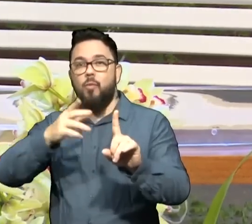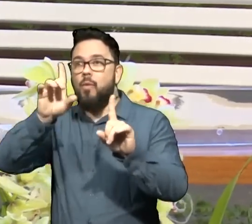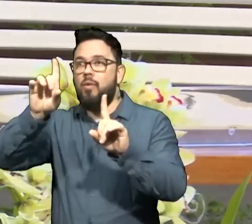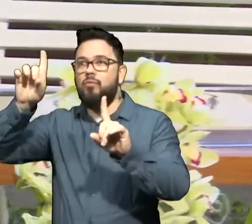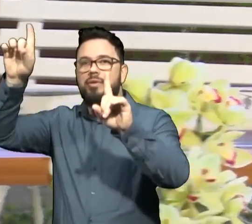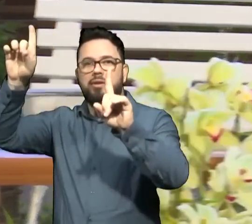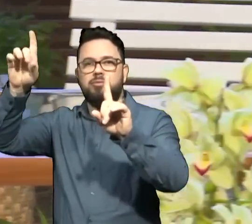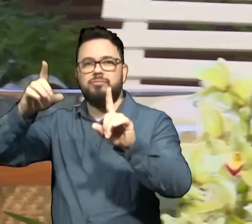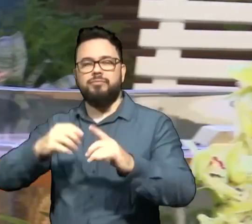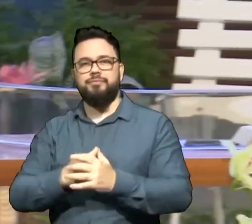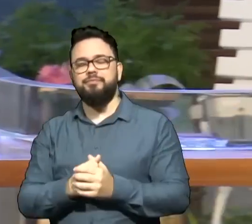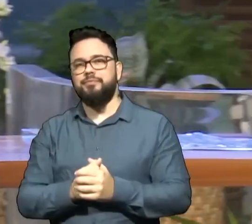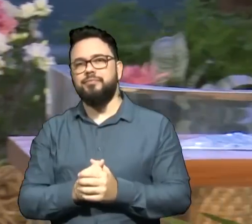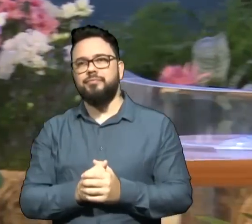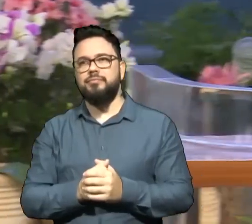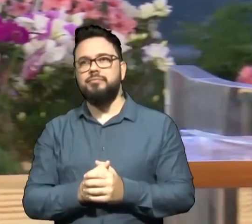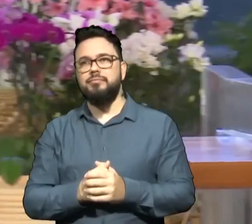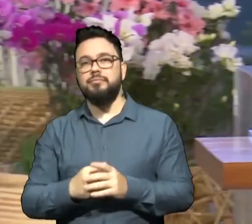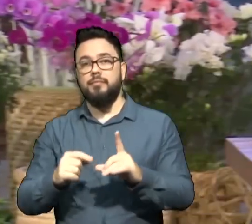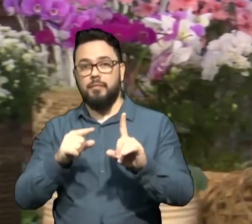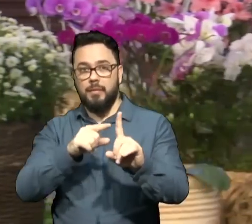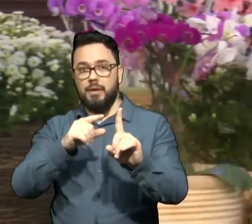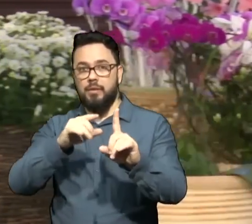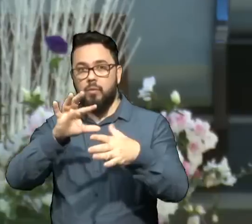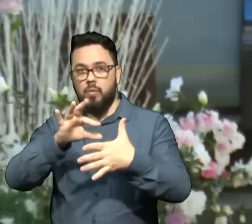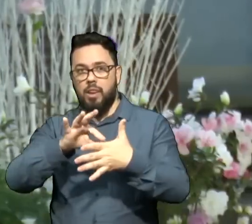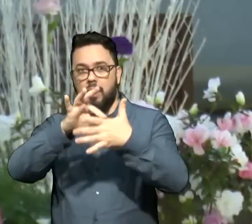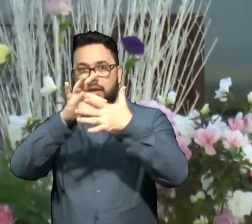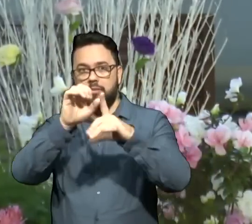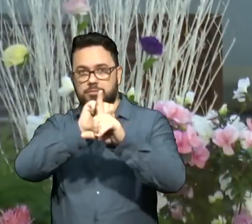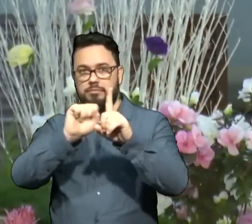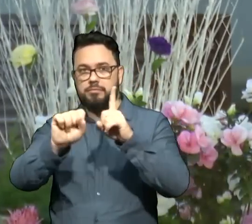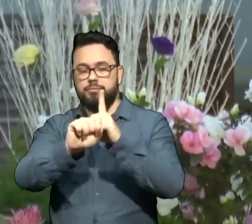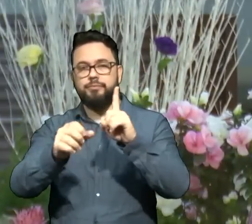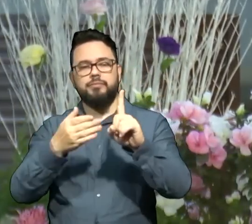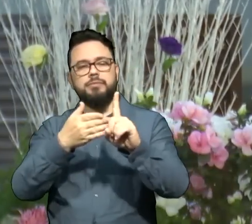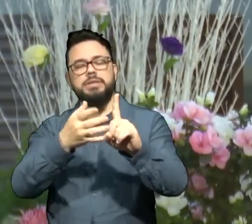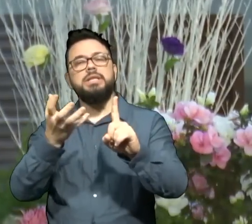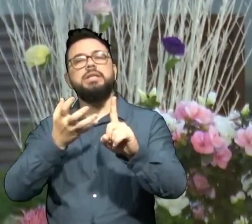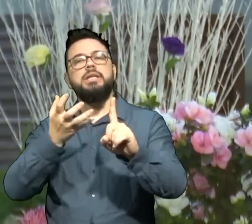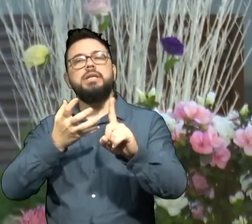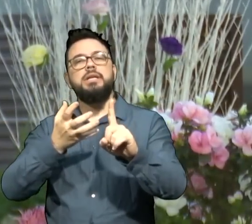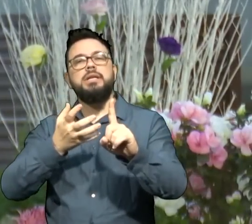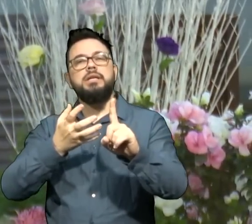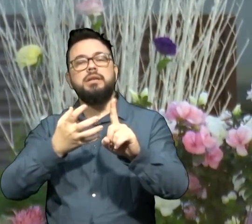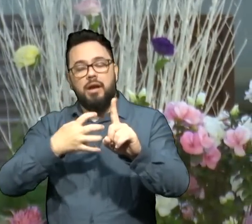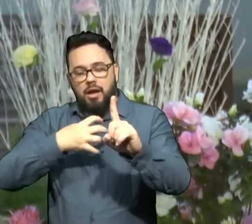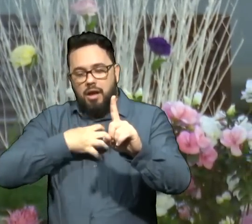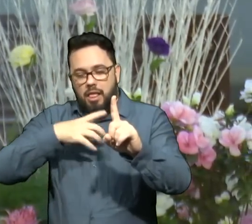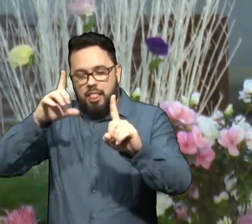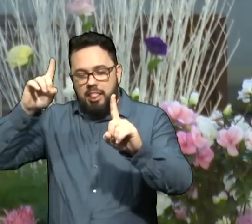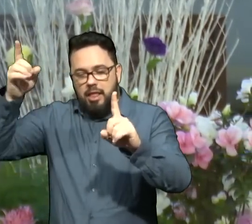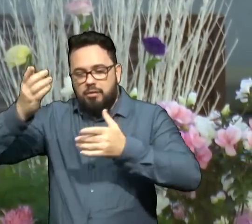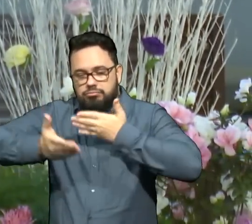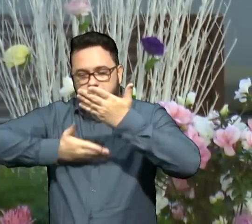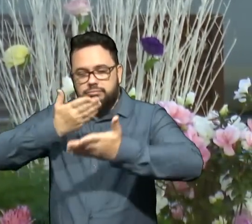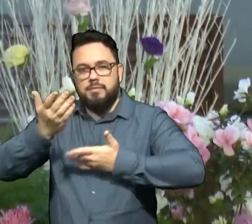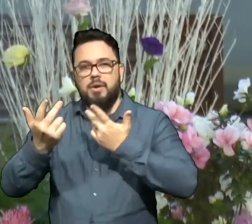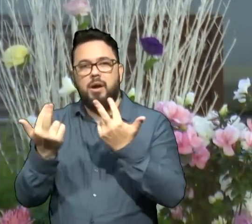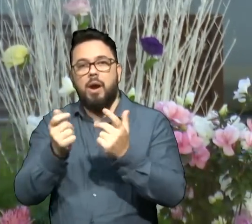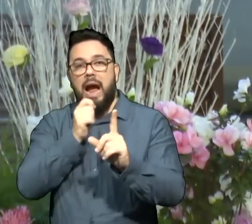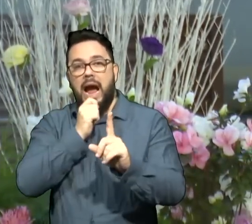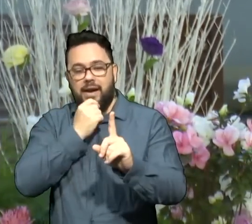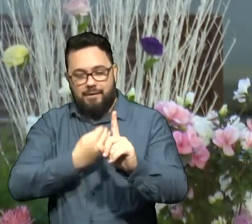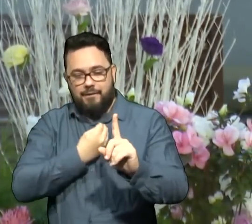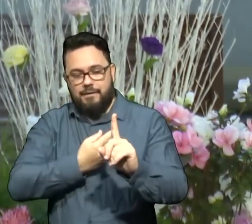noutras palavras Domiciano exigiu ser adorado como um Deus ainda em vida perceberam a diferença de Domiciano